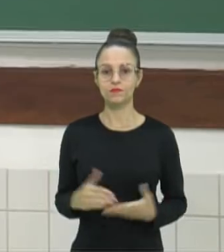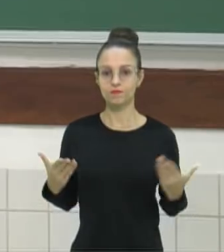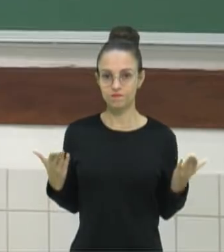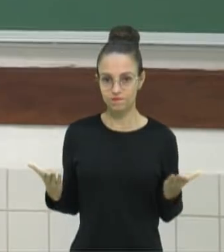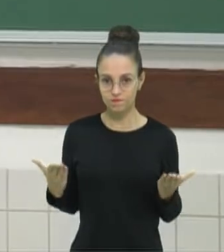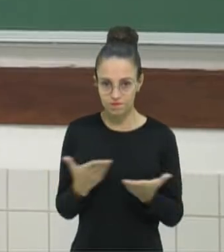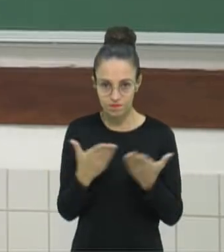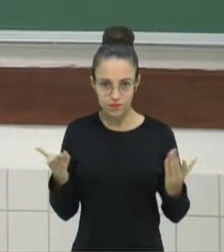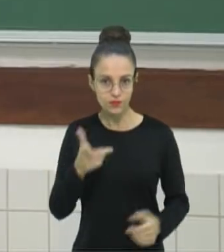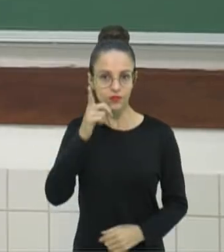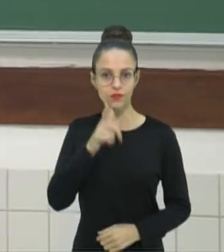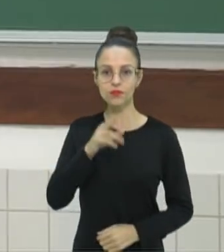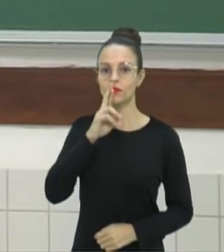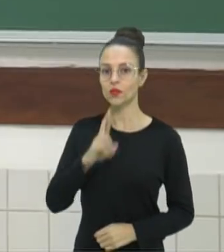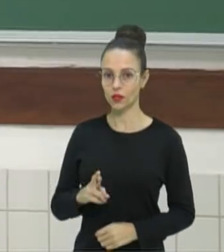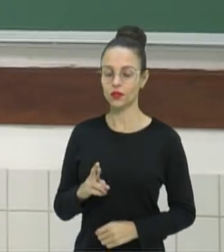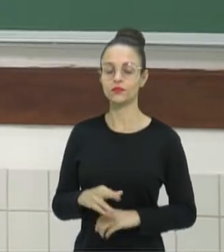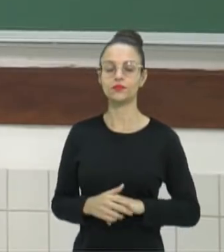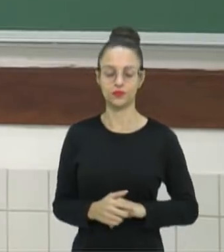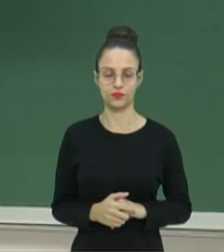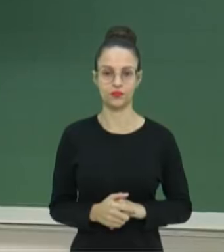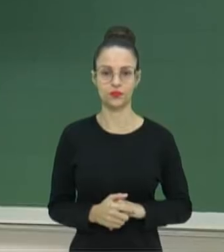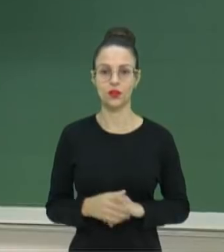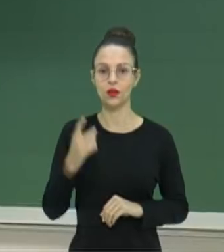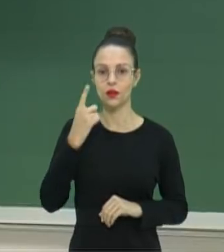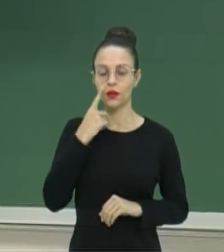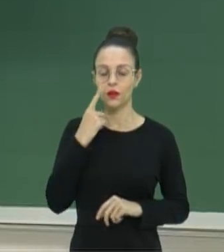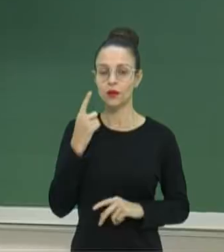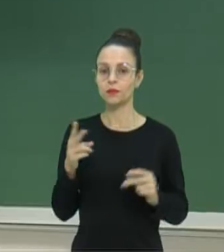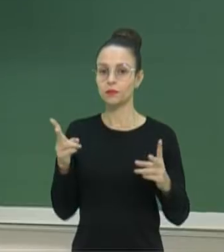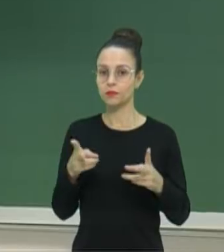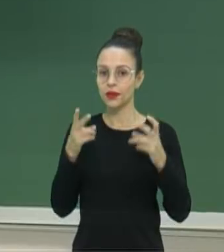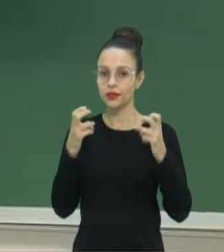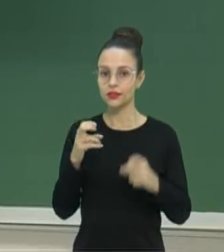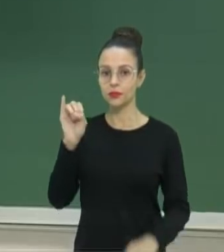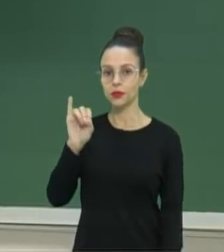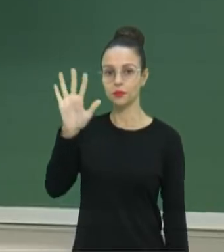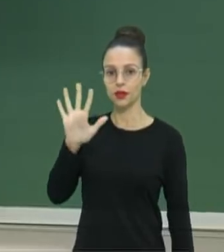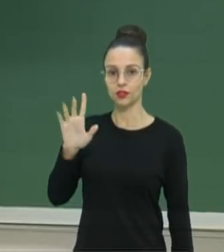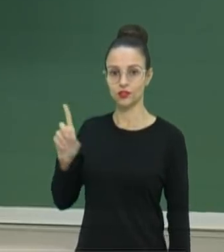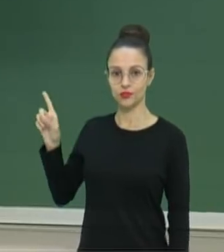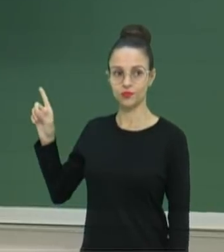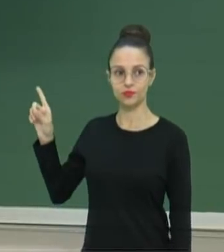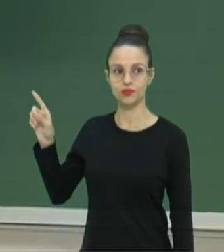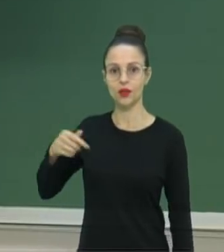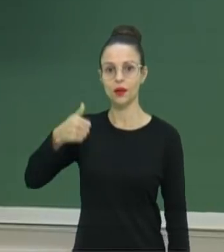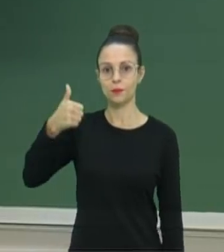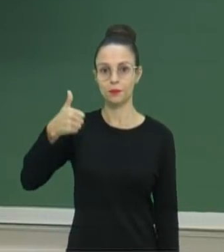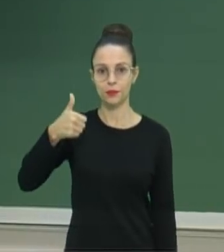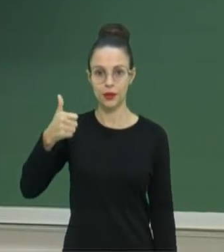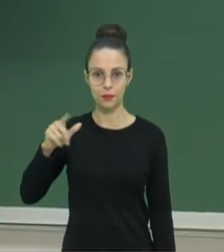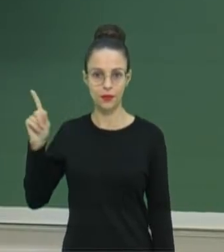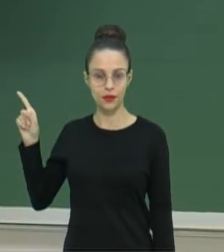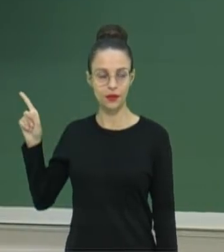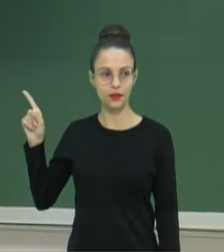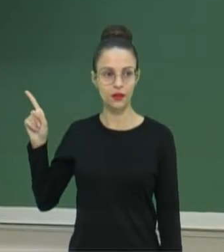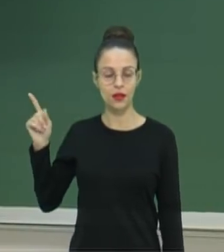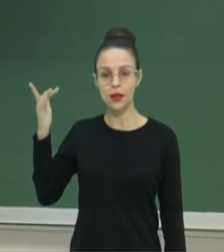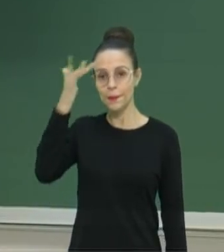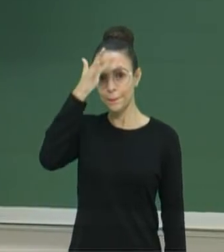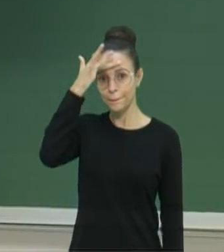E aí, galera, conseguiram resolver? Gente, eu quero que vocês observem essa imagem aqui, ó. Na primeira imagem você tem a